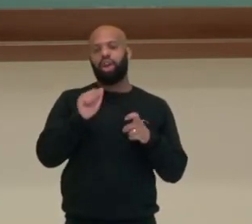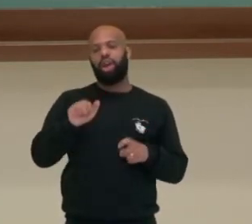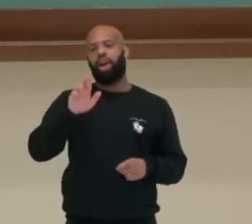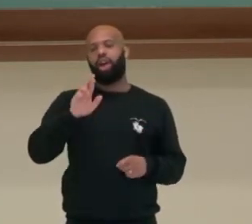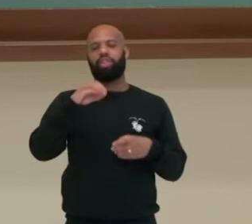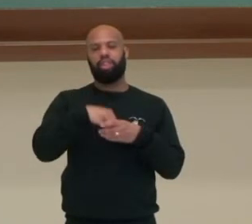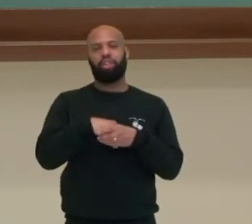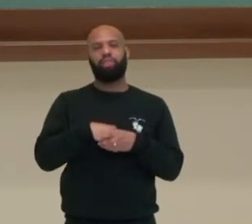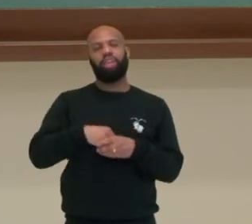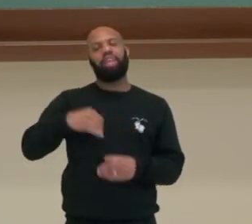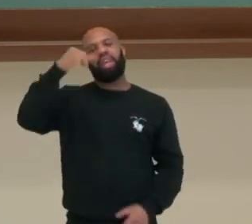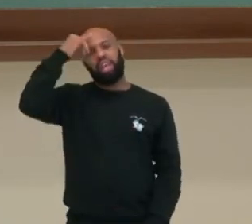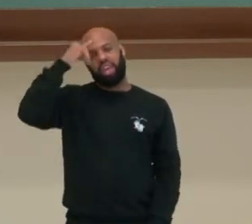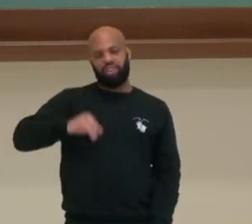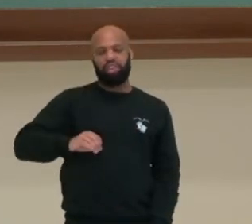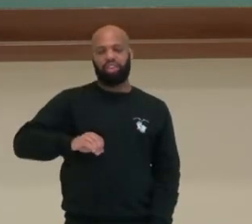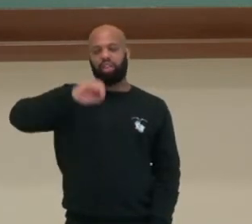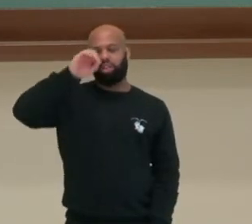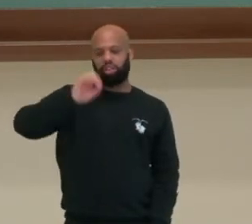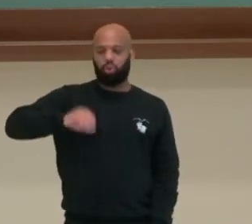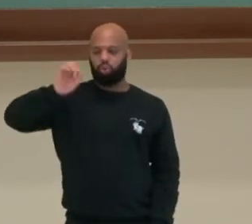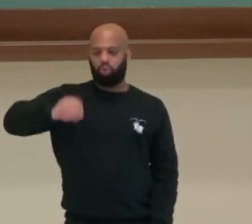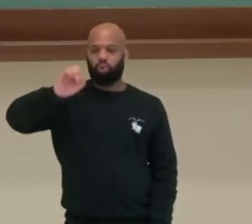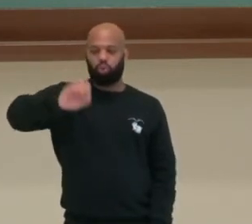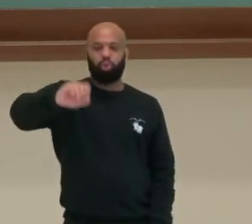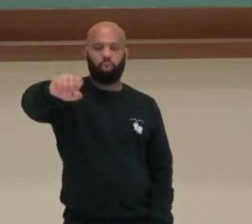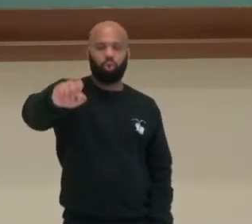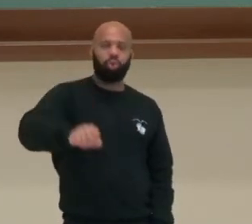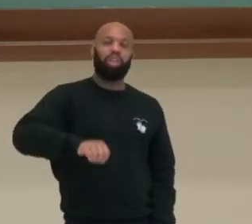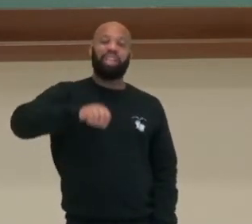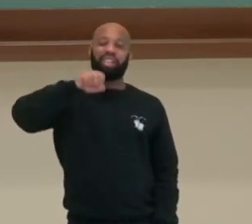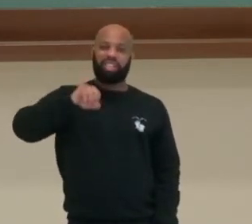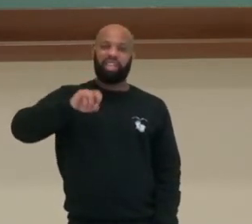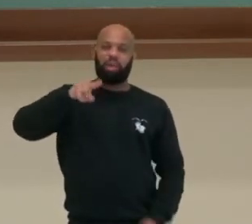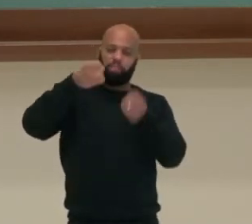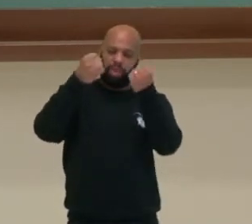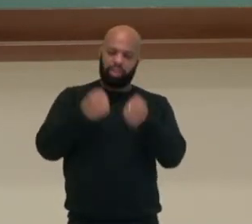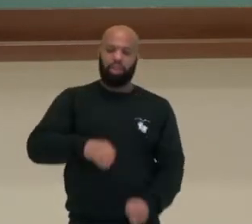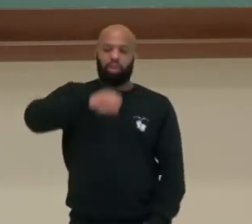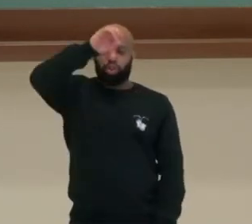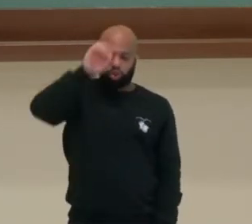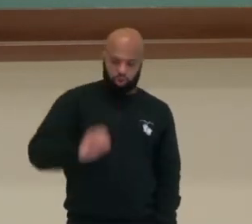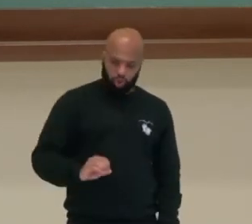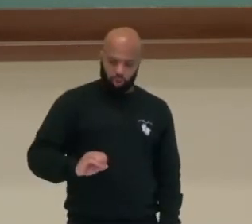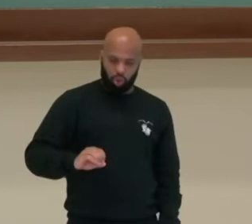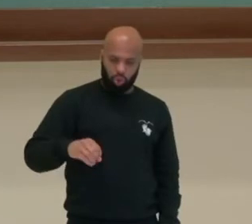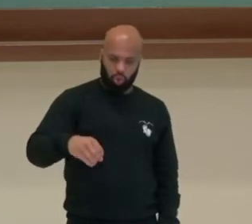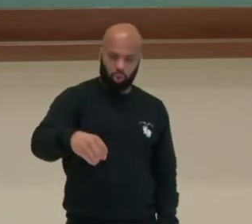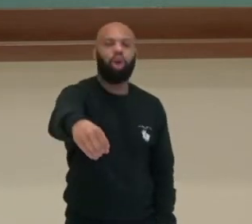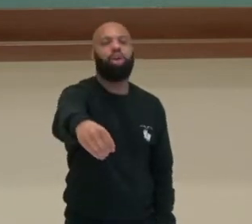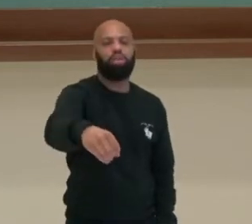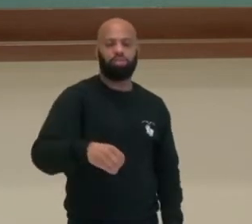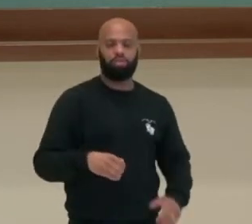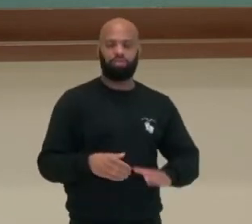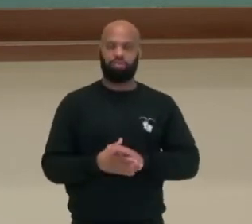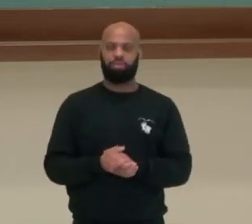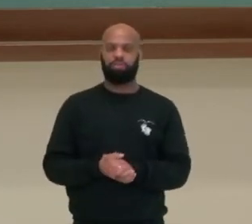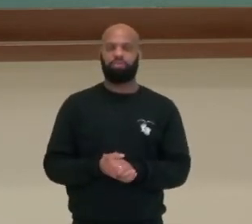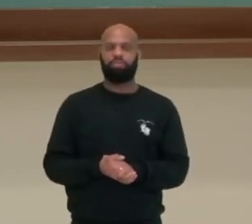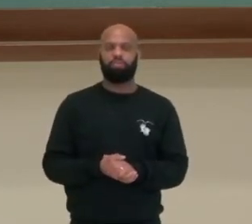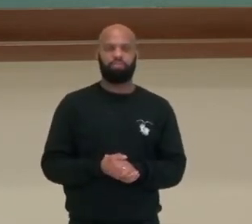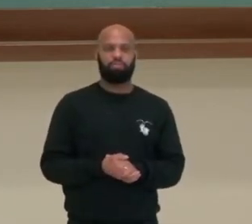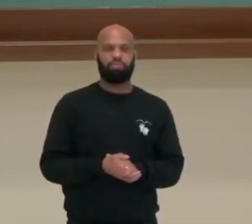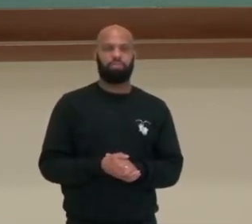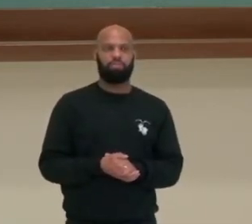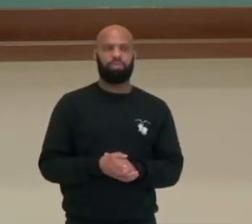para ela não quicar. Então, se ela é uma bola pesada e sólida, quando ela cai no chão, ela já começa a rolar, ela não